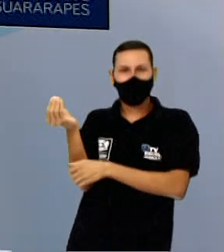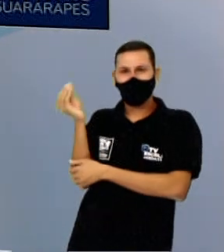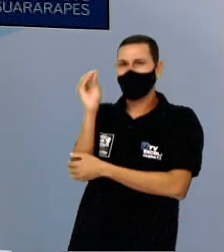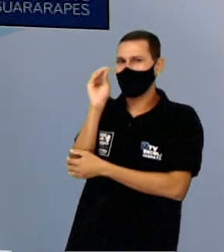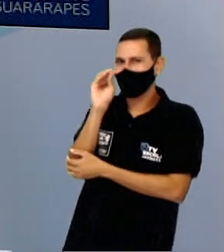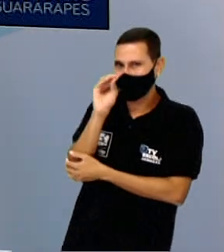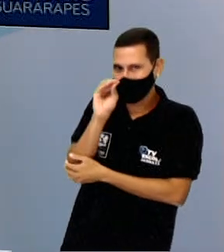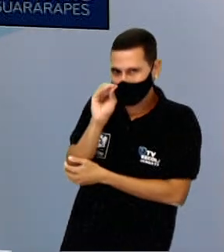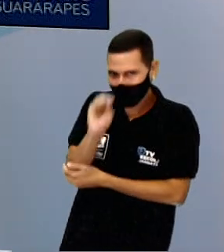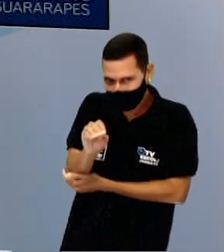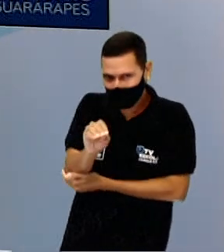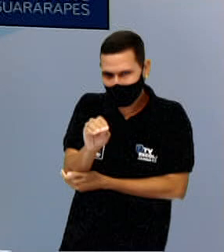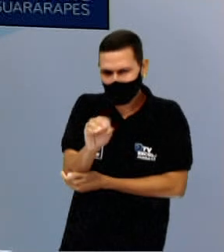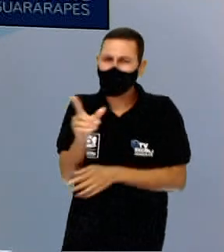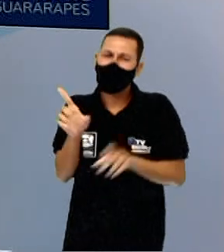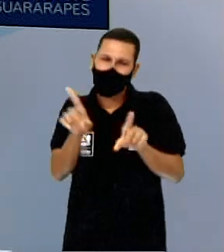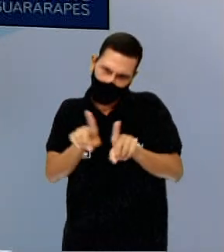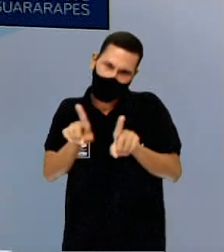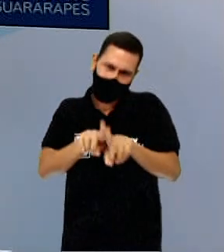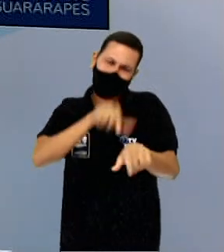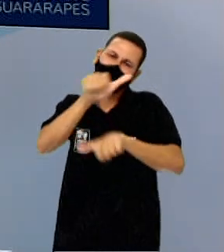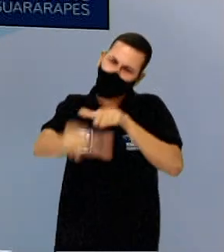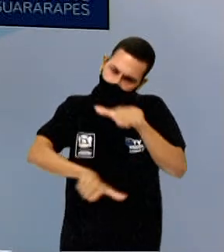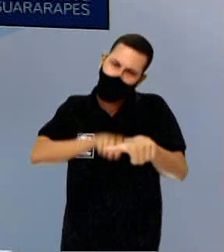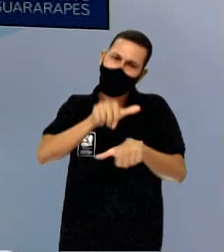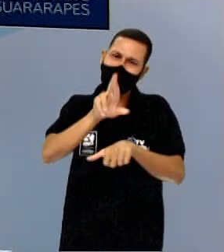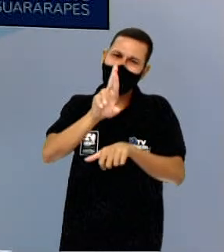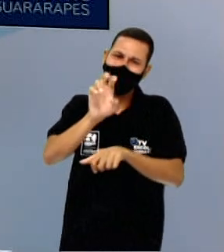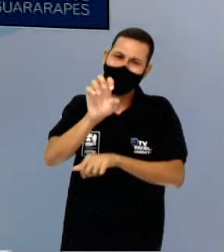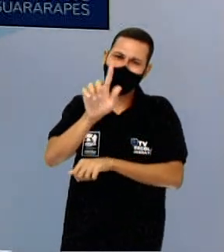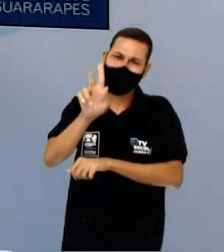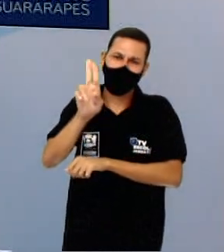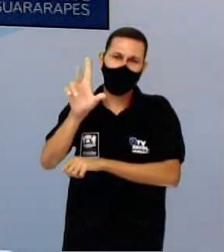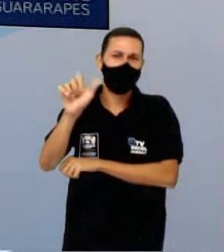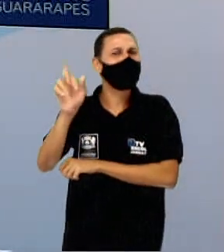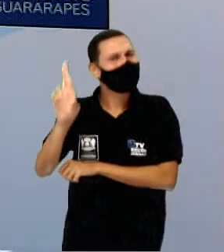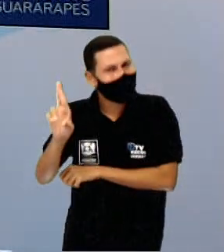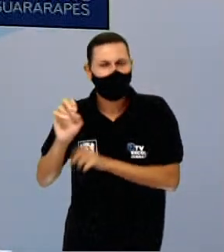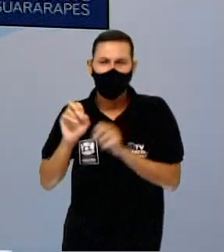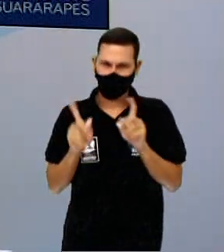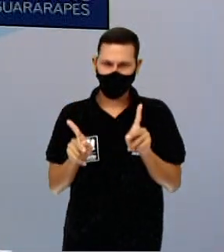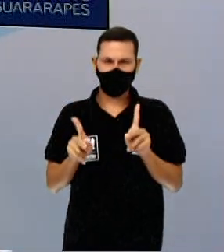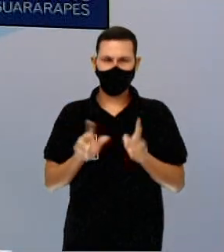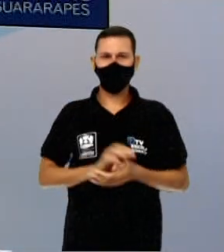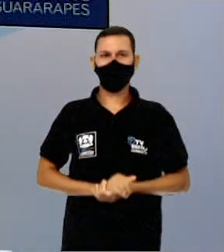dele ser regular, só por ser cognato, certo?